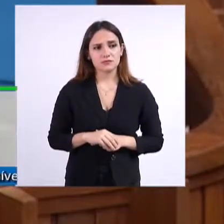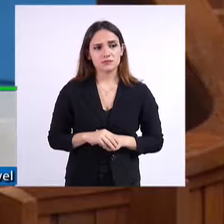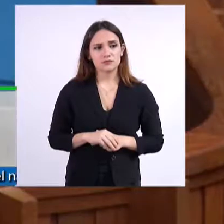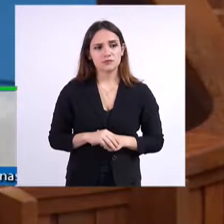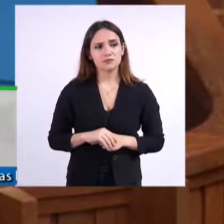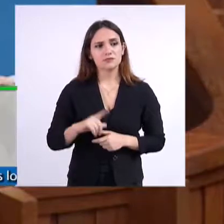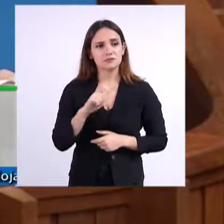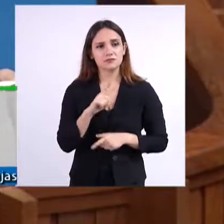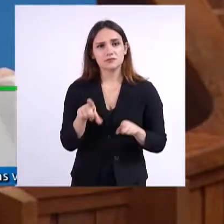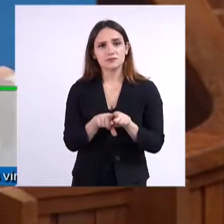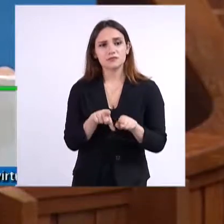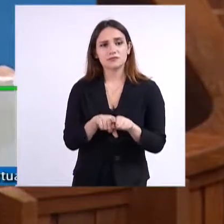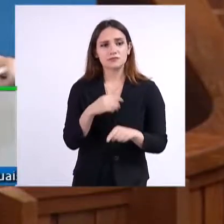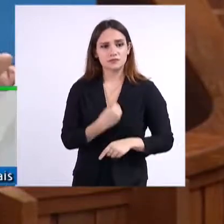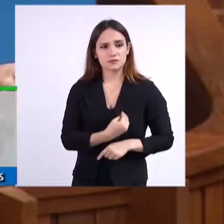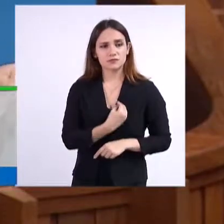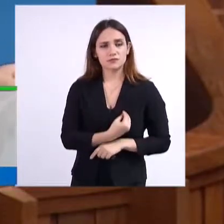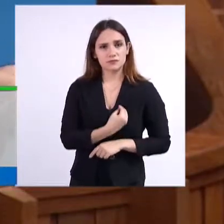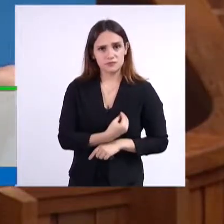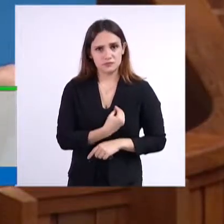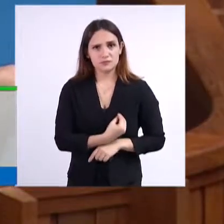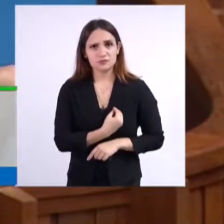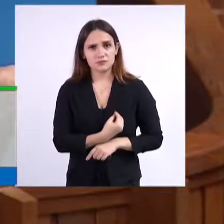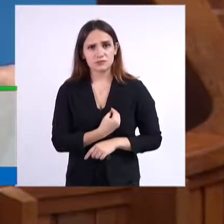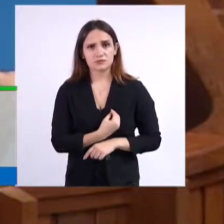teve a participação efetiva